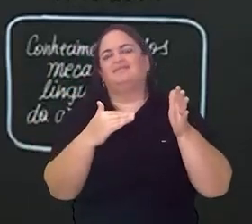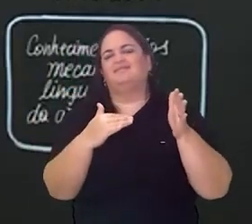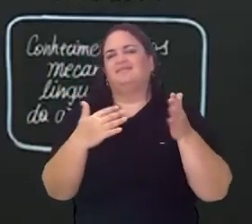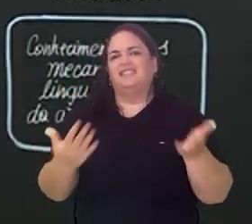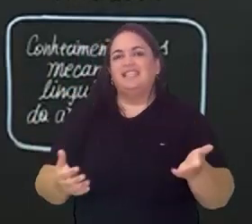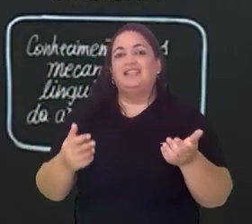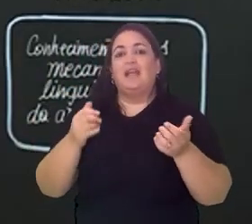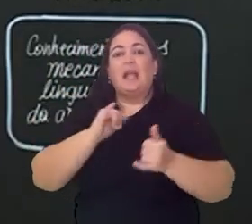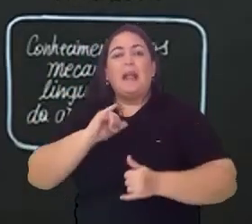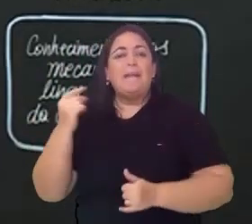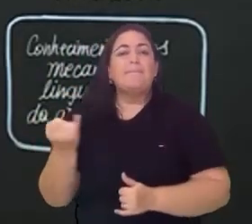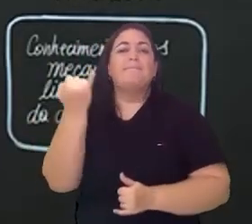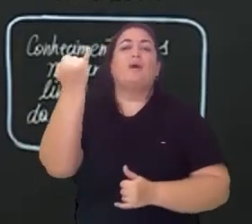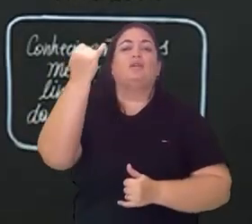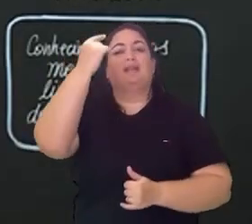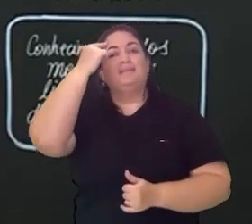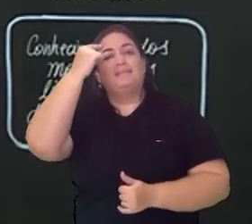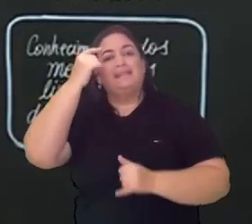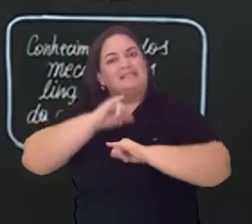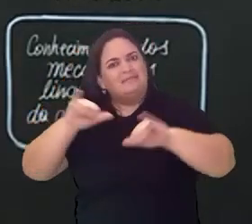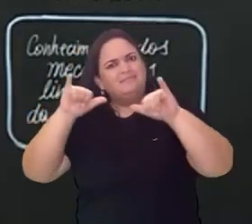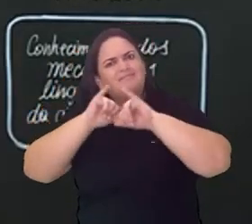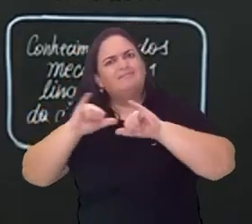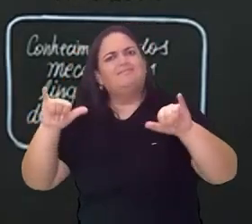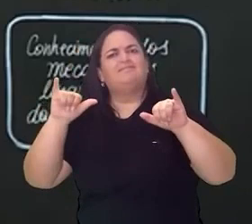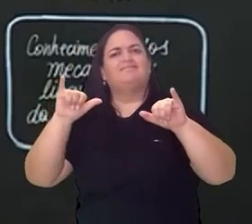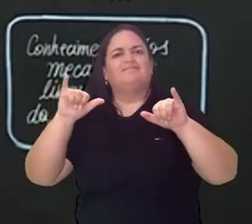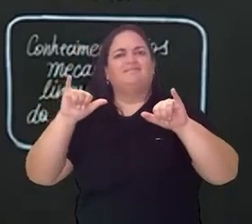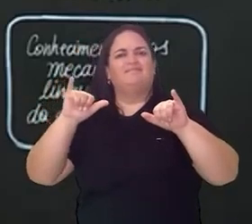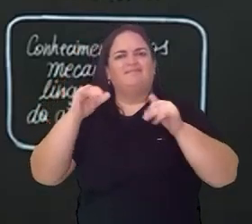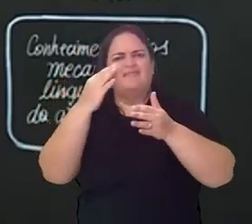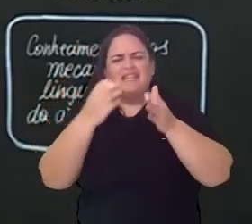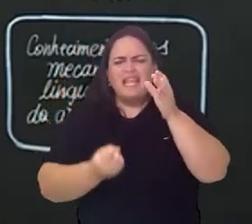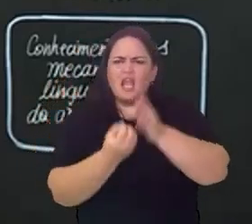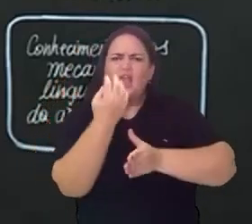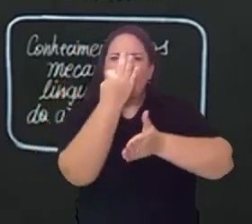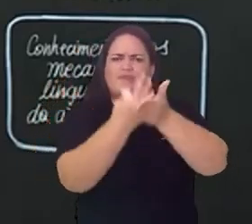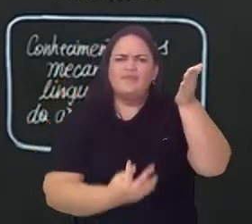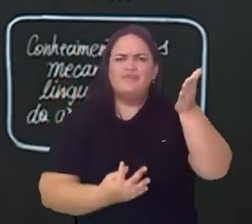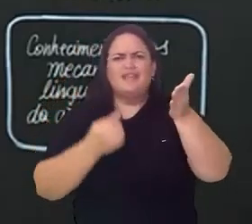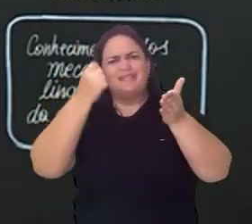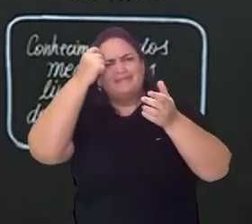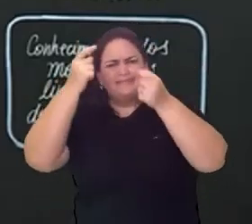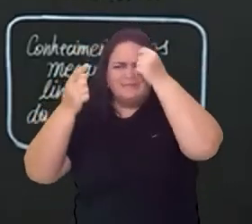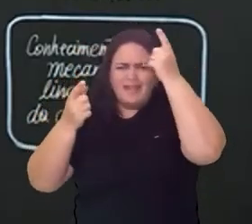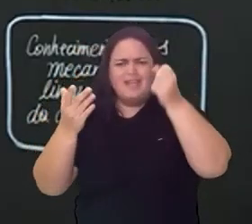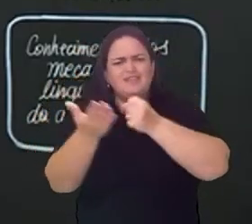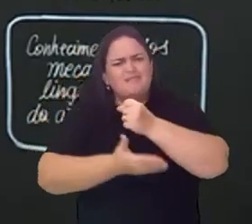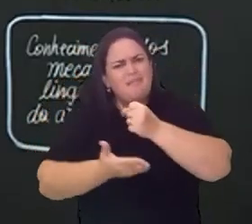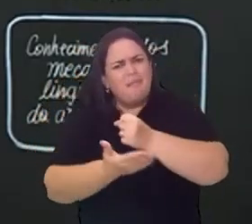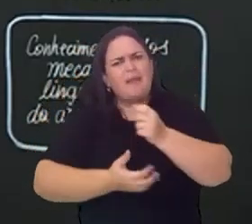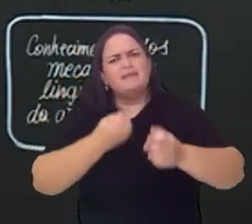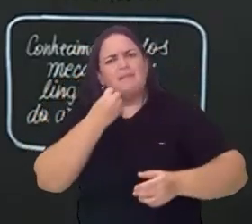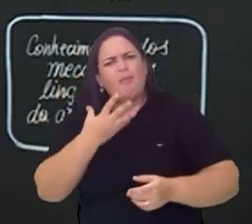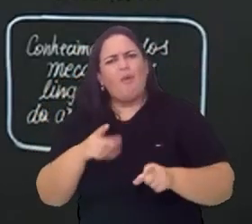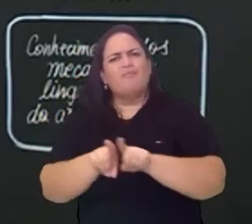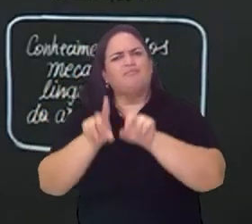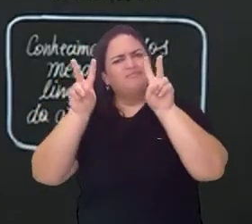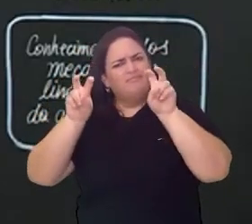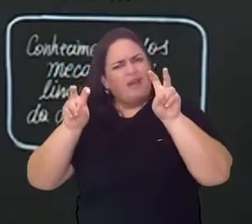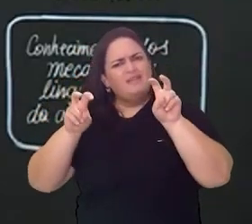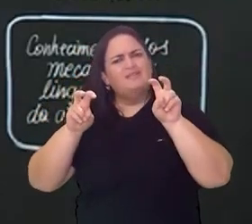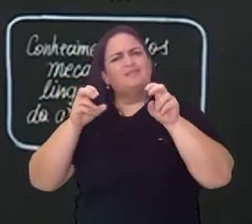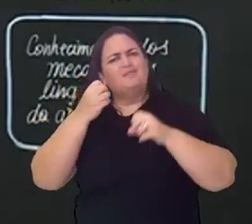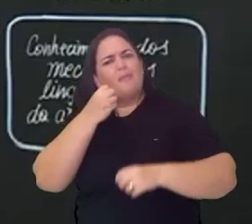na informatividade para você conseguir construir um texto coerente, com ideias muito bem embasadas e um conteúdo